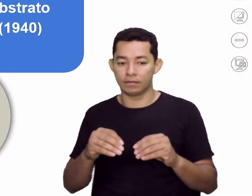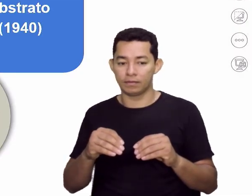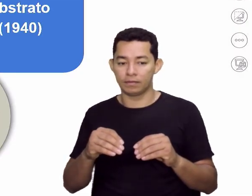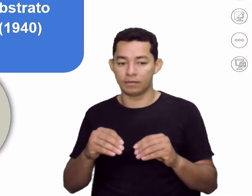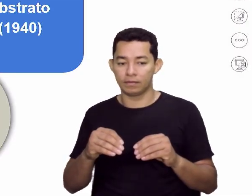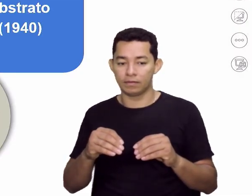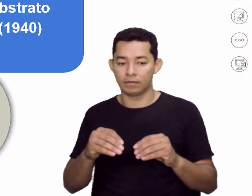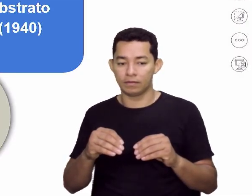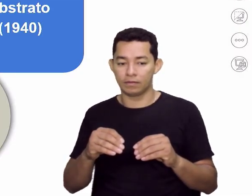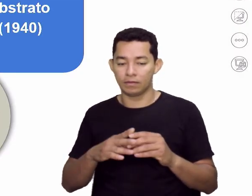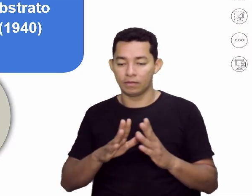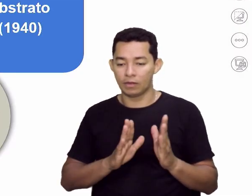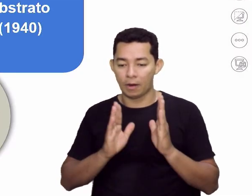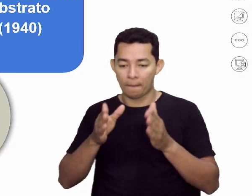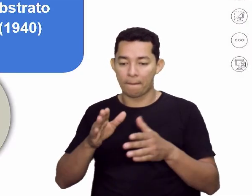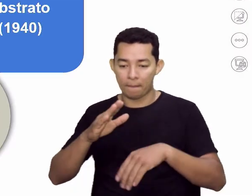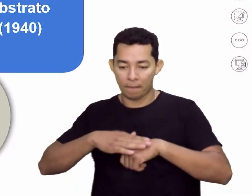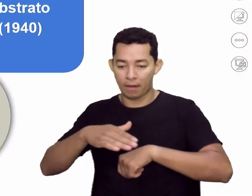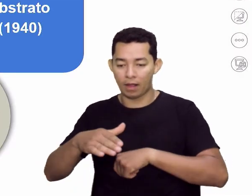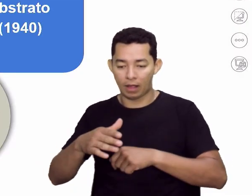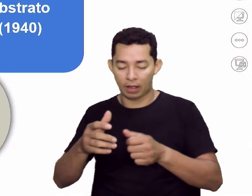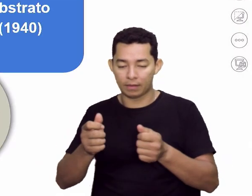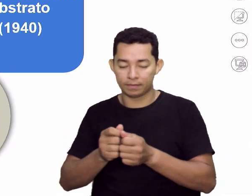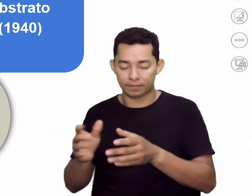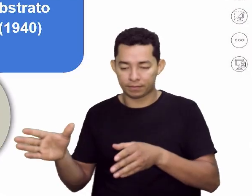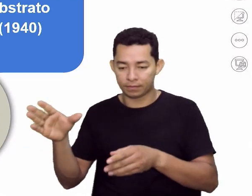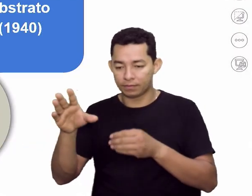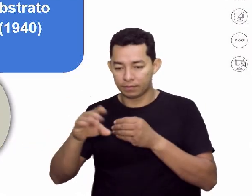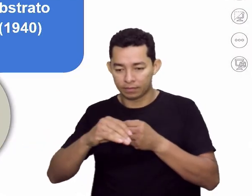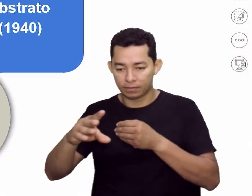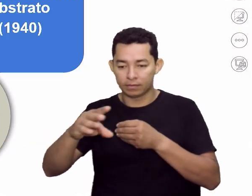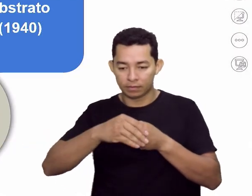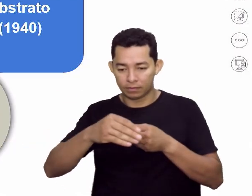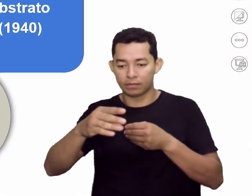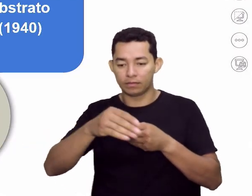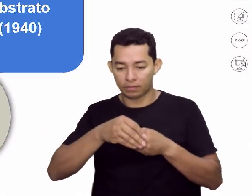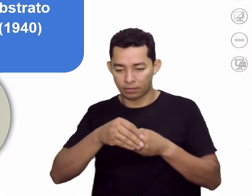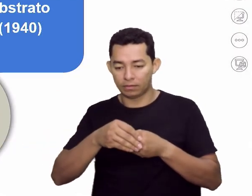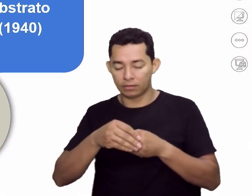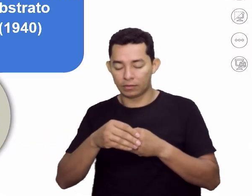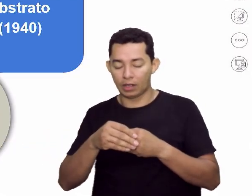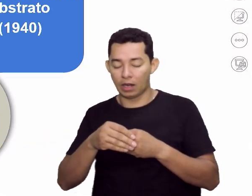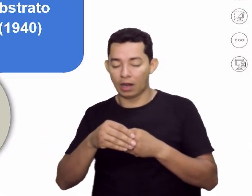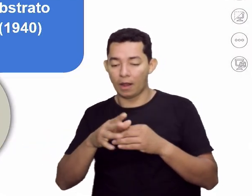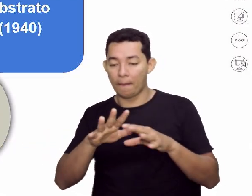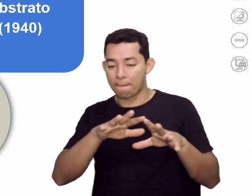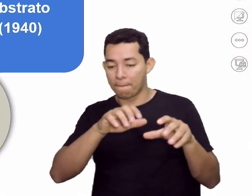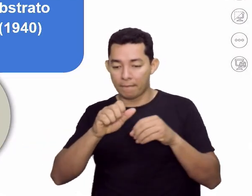algo ao anterior, né? E aí é assim que vai